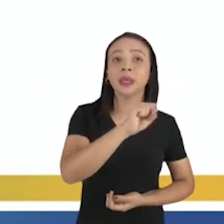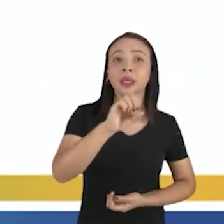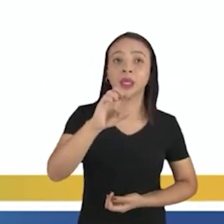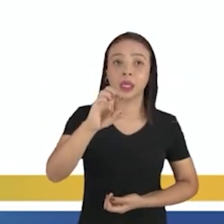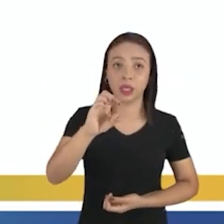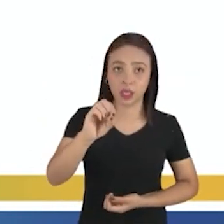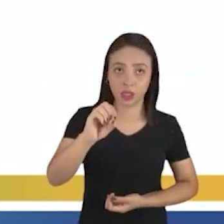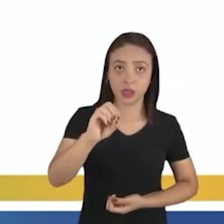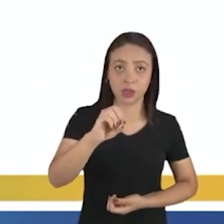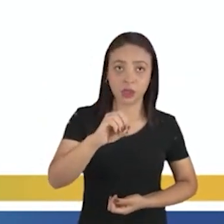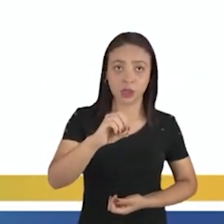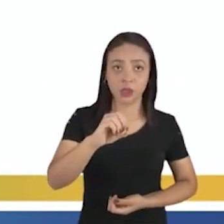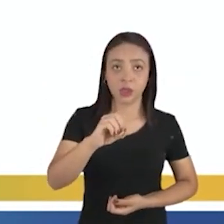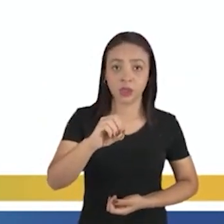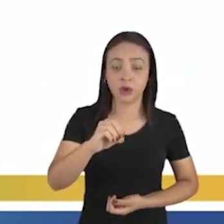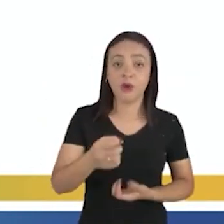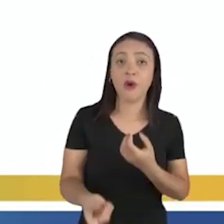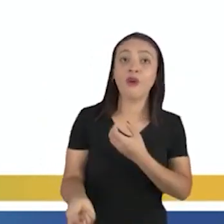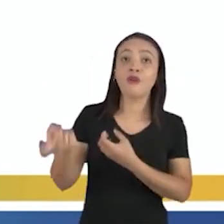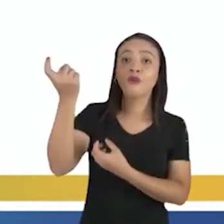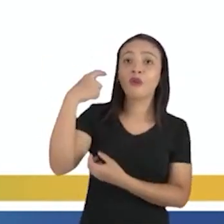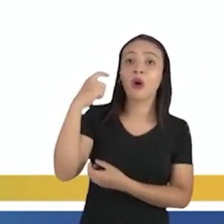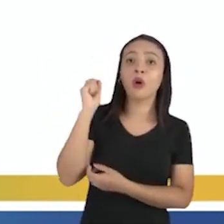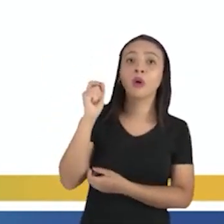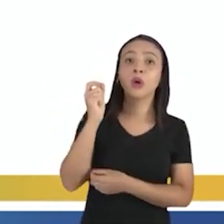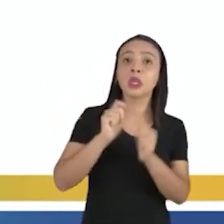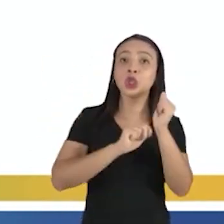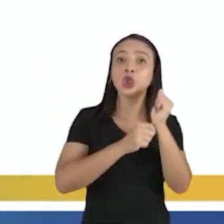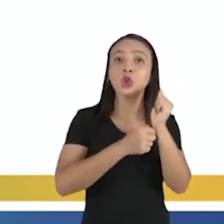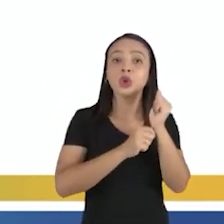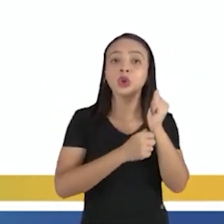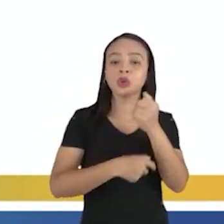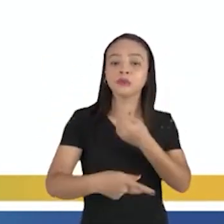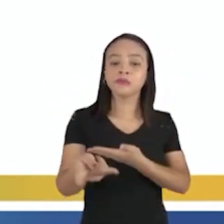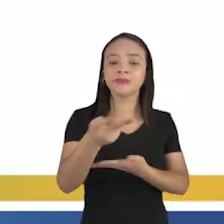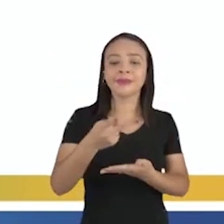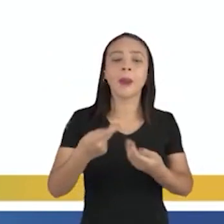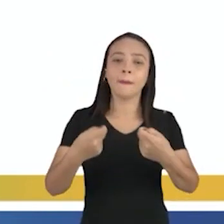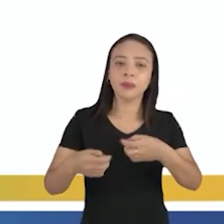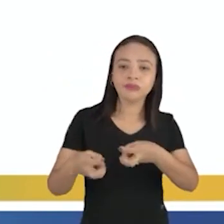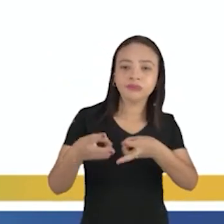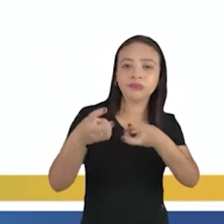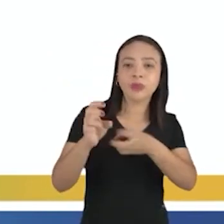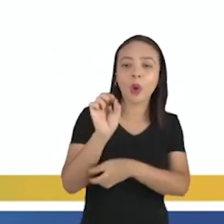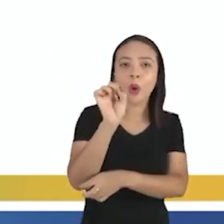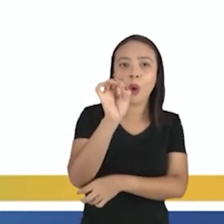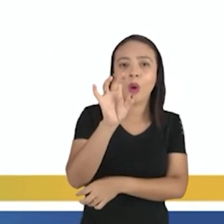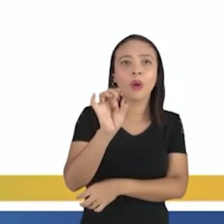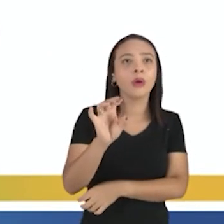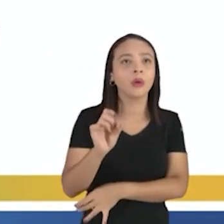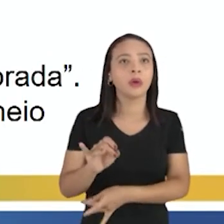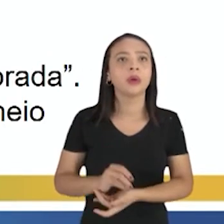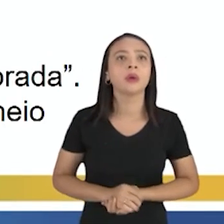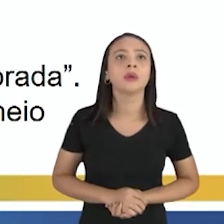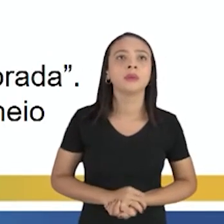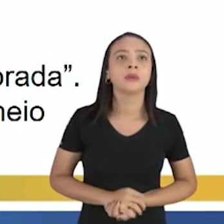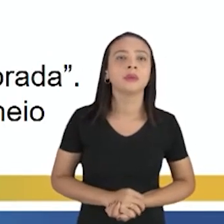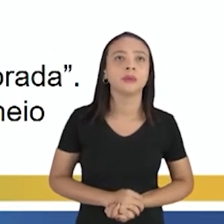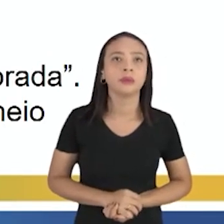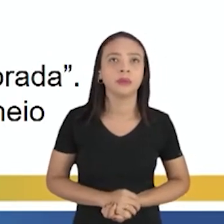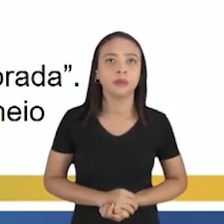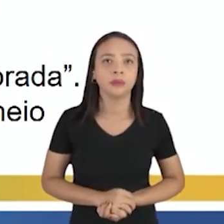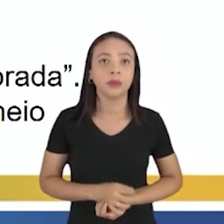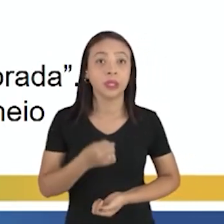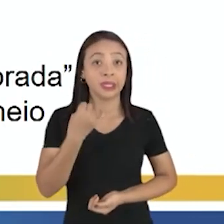escondia em poesia e ficção, então você tem que analisar um por um para chegar à resposta mais adequada. Nesse caso, é o nisso. Se